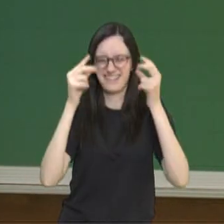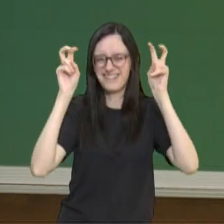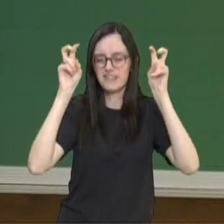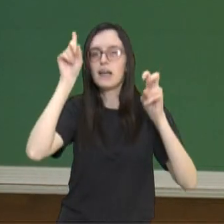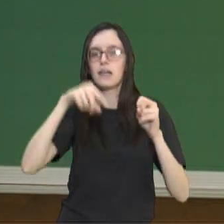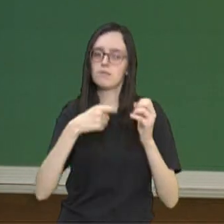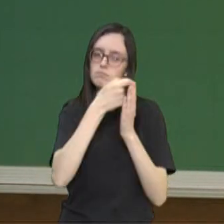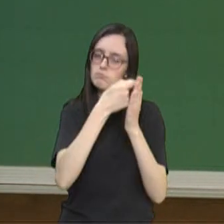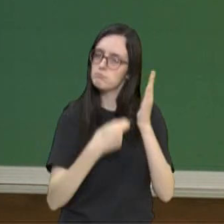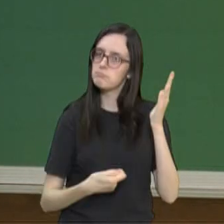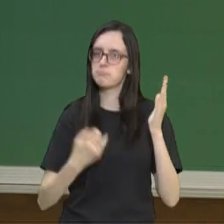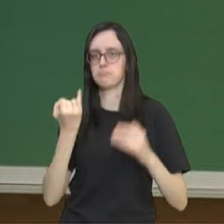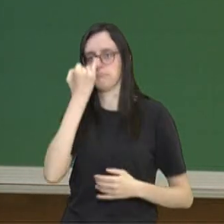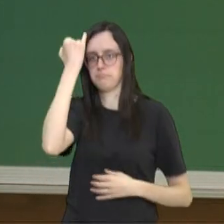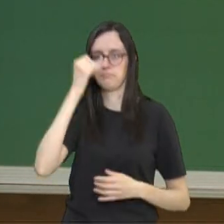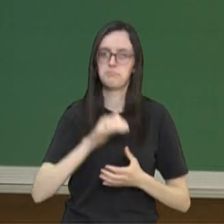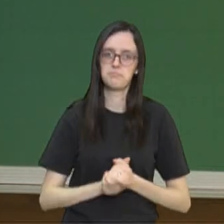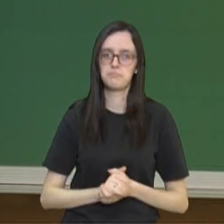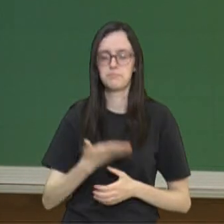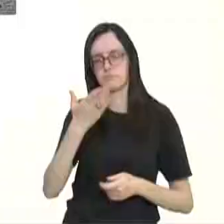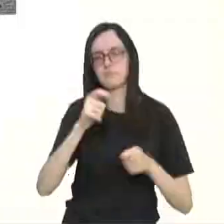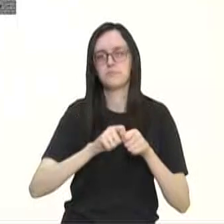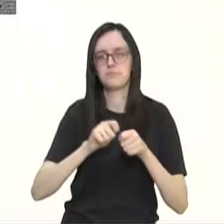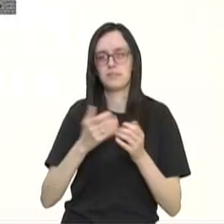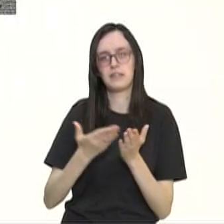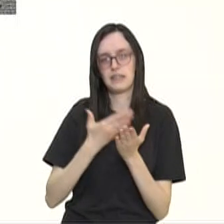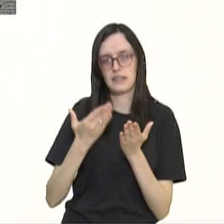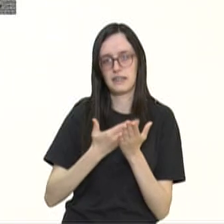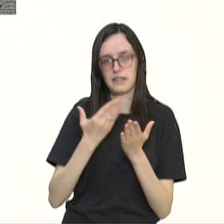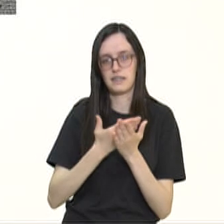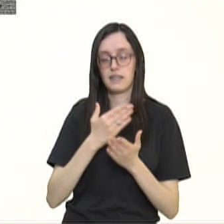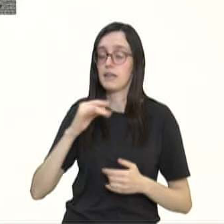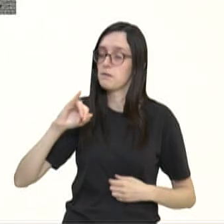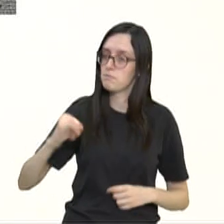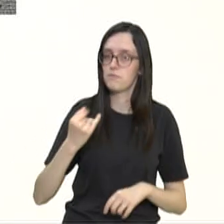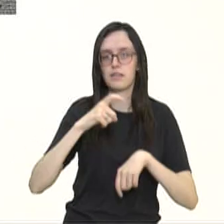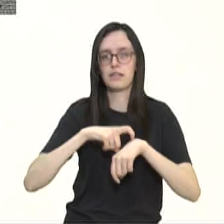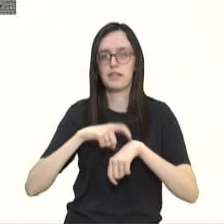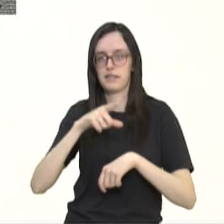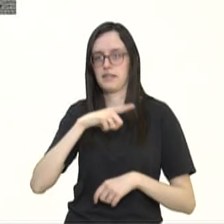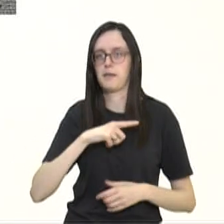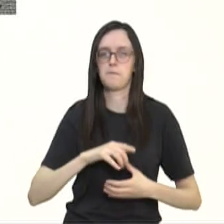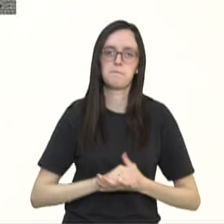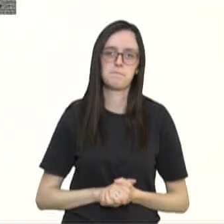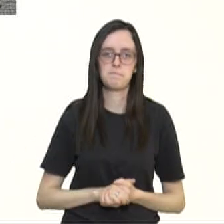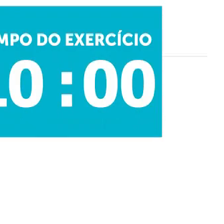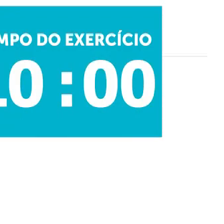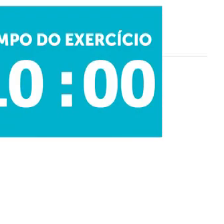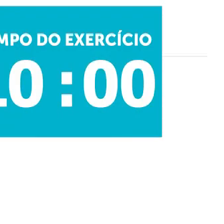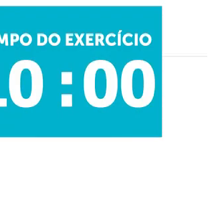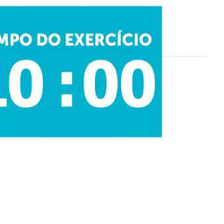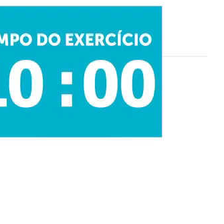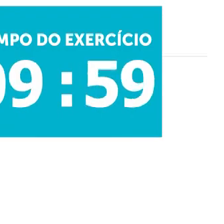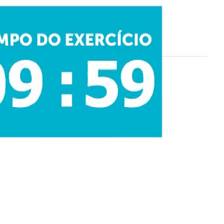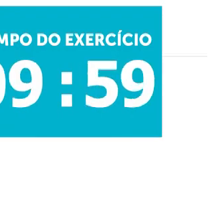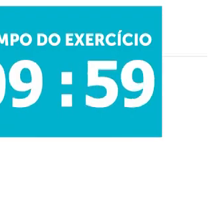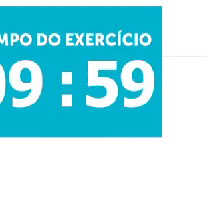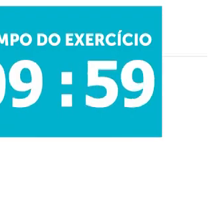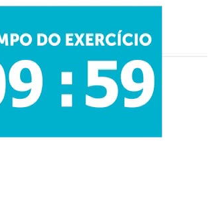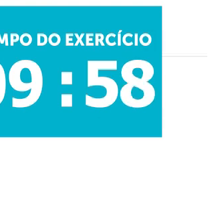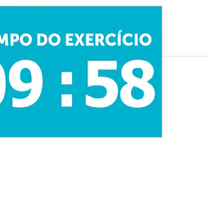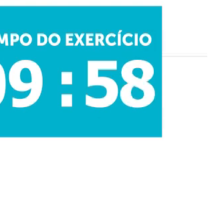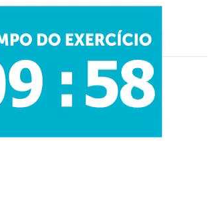deve estar muito por dentro do que está acontecendo aqui. E aqui, pesquisar. Então, vocês vão comparar e